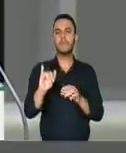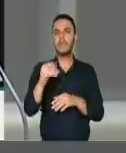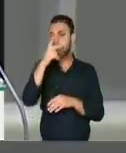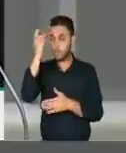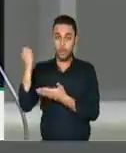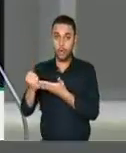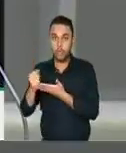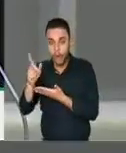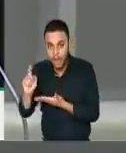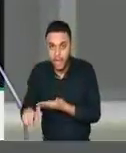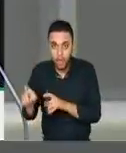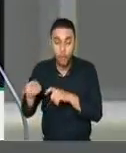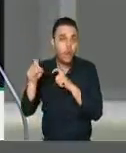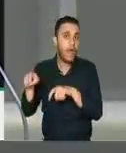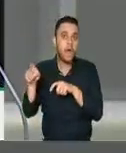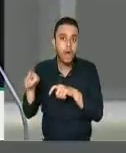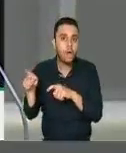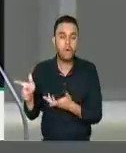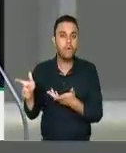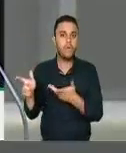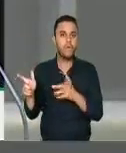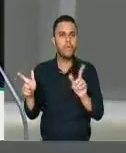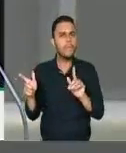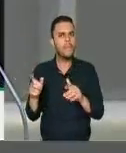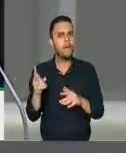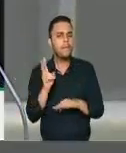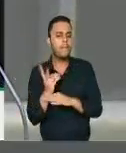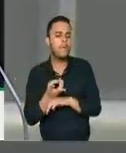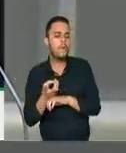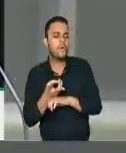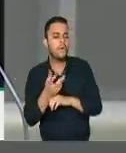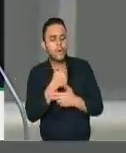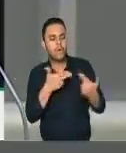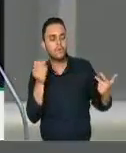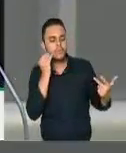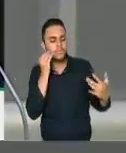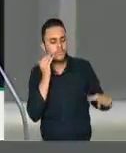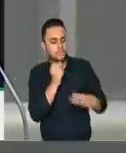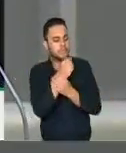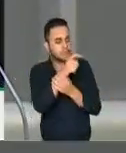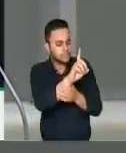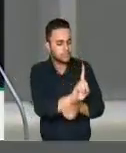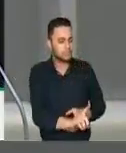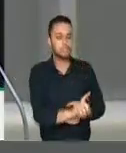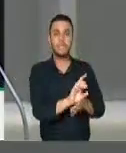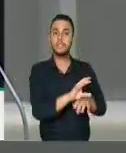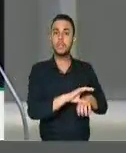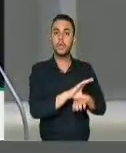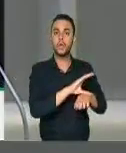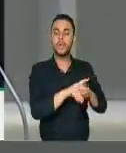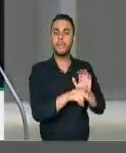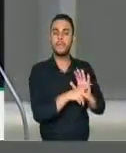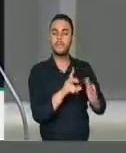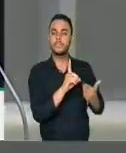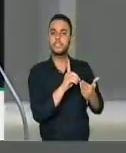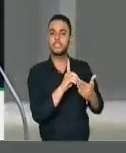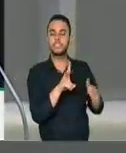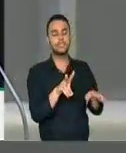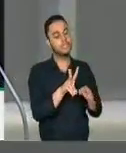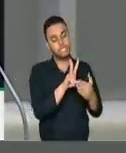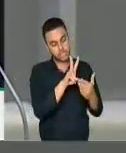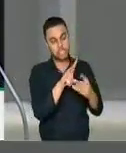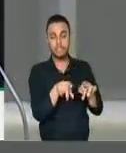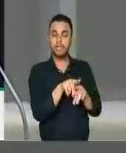apresentar soluções para garantir os direitos constitucionais dos indígenas, de quilombos e assentados